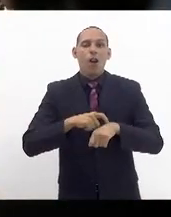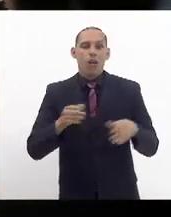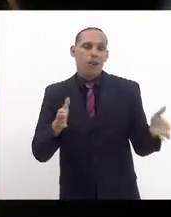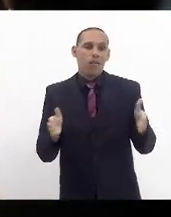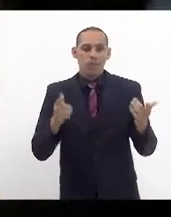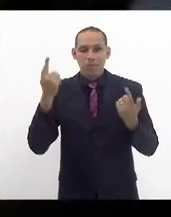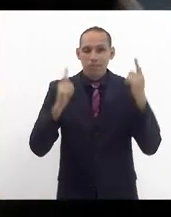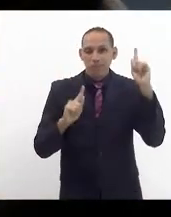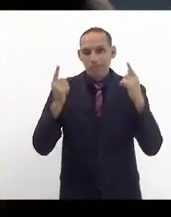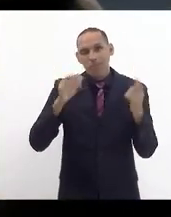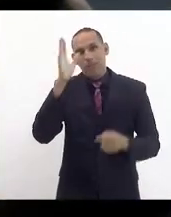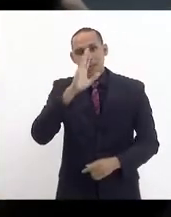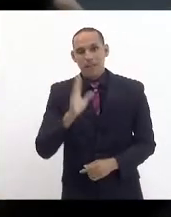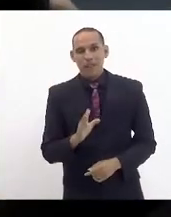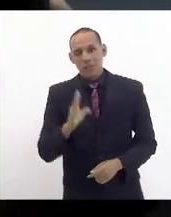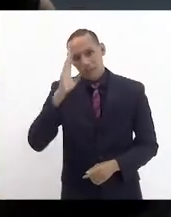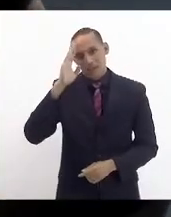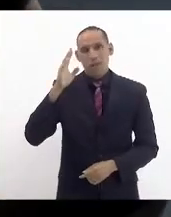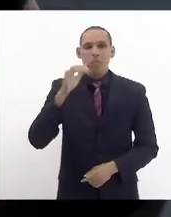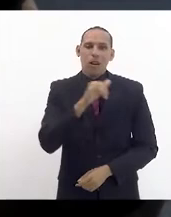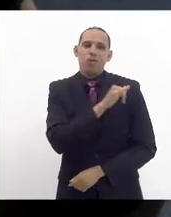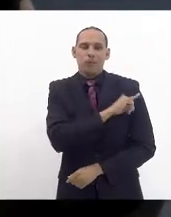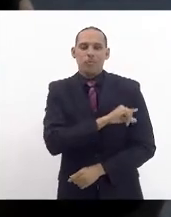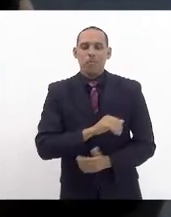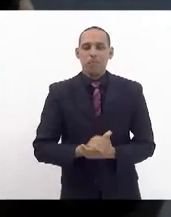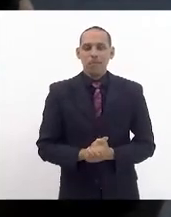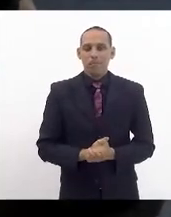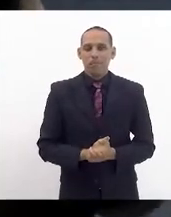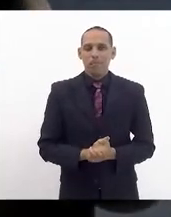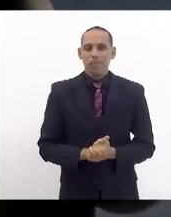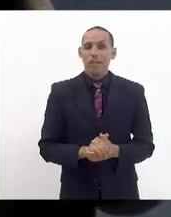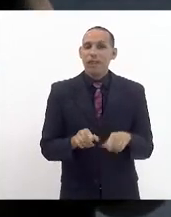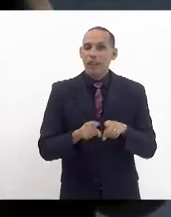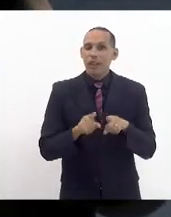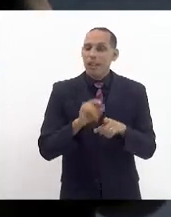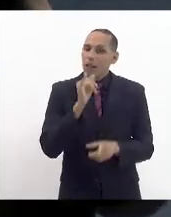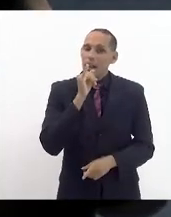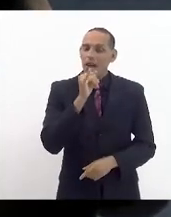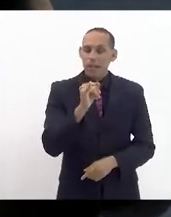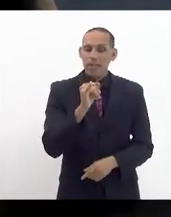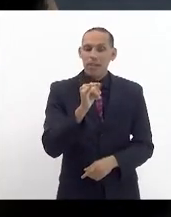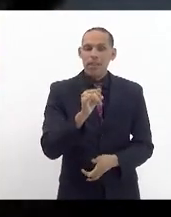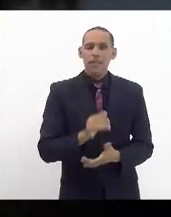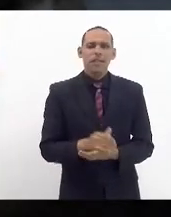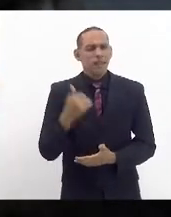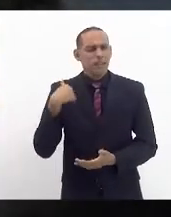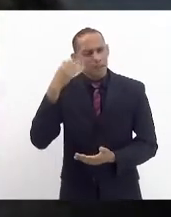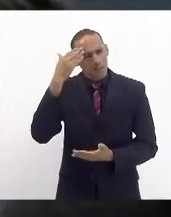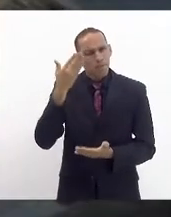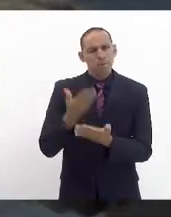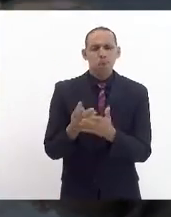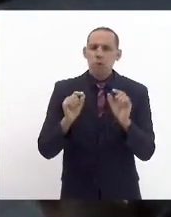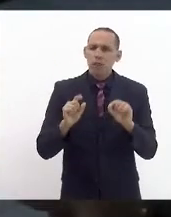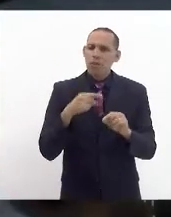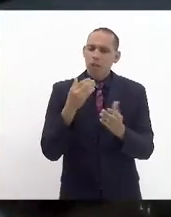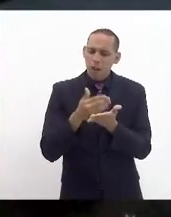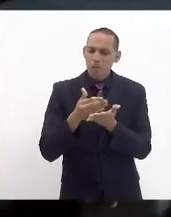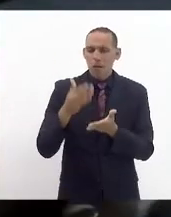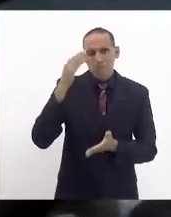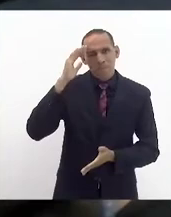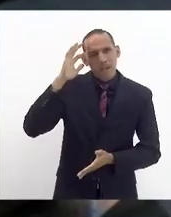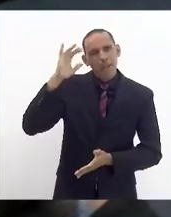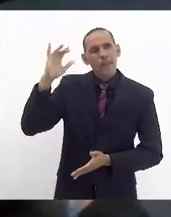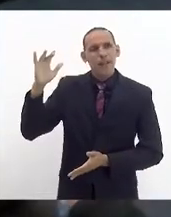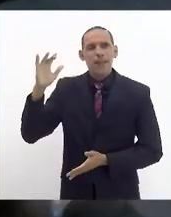carnaval brasileiro, sobretudo do estado do Rio de Janeiro, e dizer para o senhor que acredito que já começamos pensando até